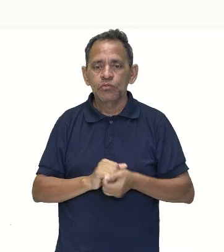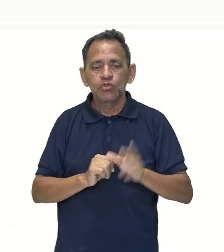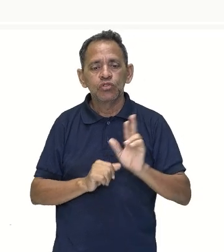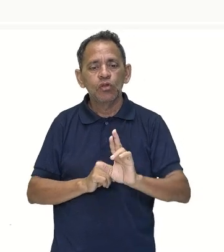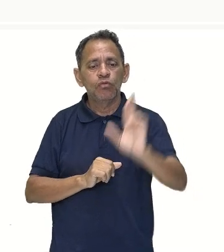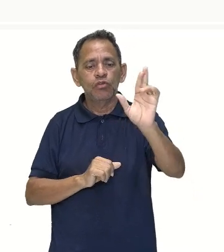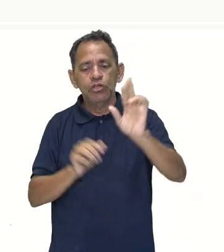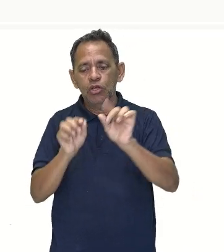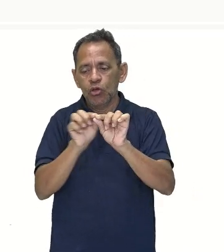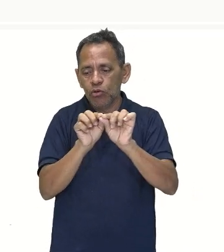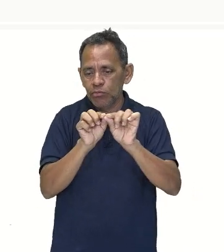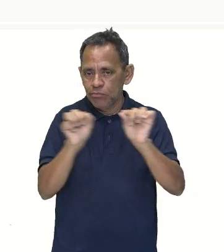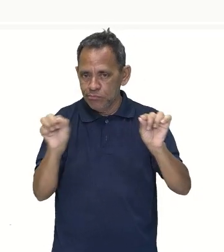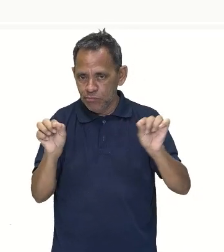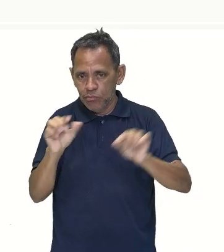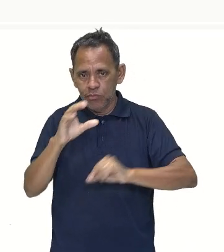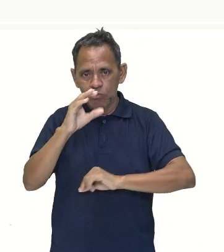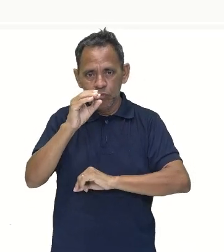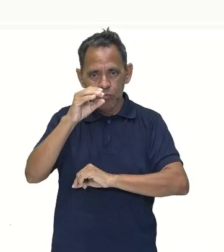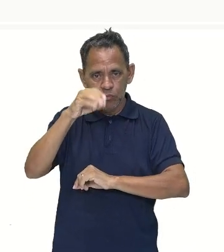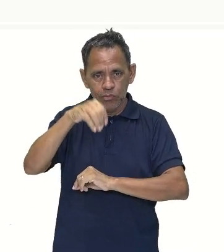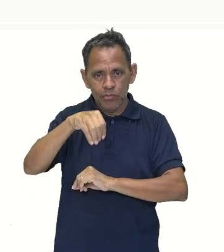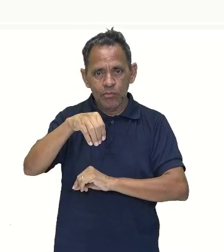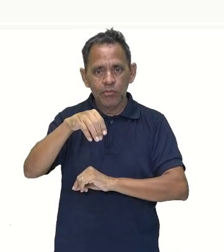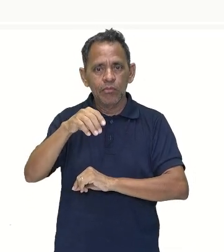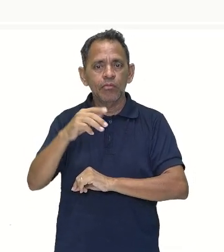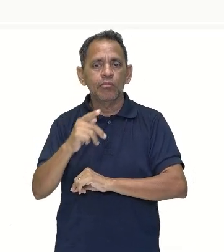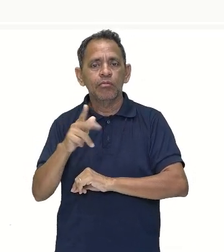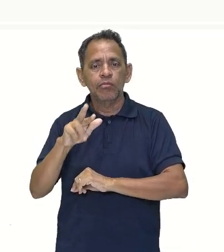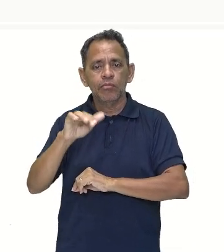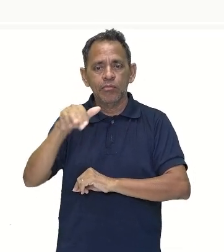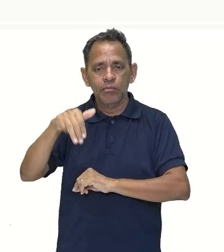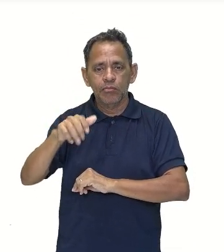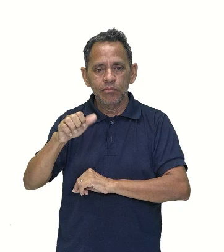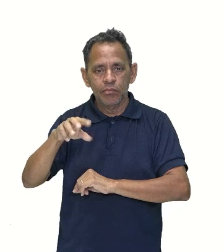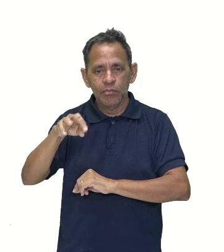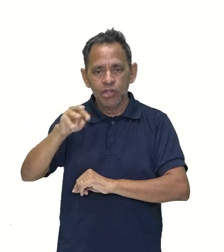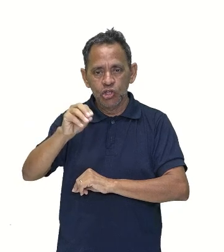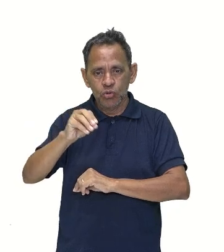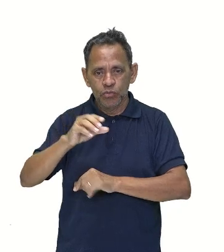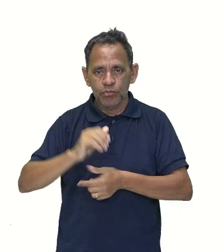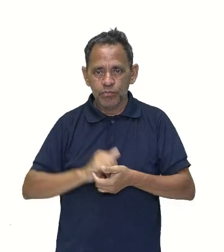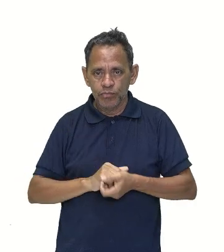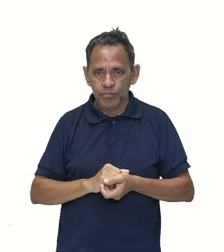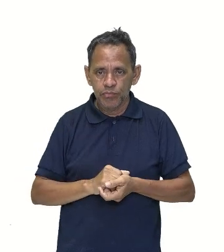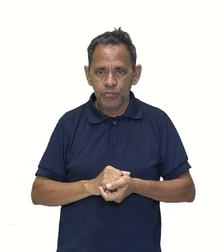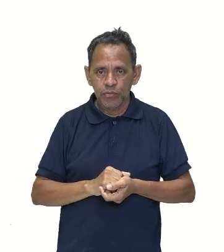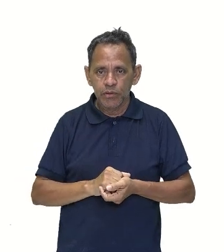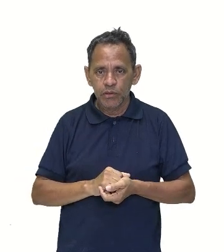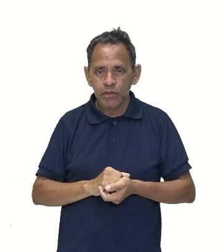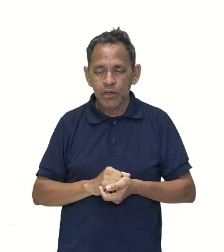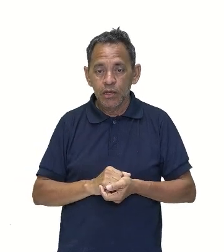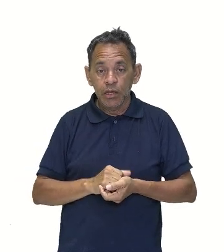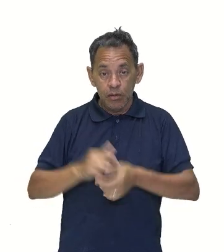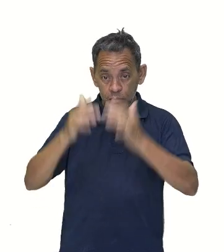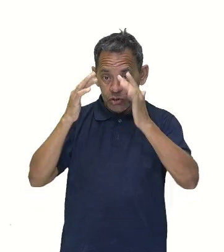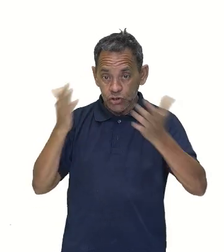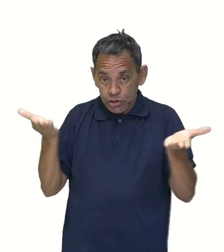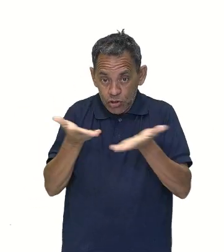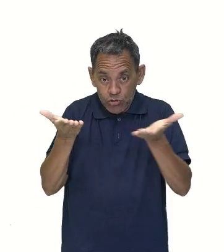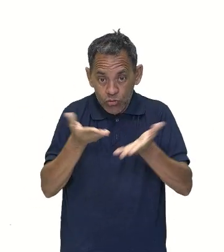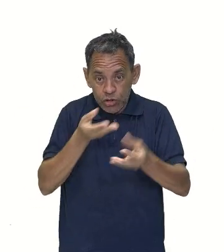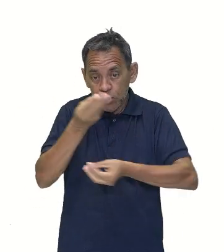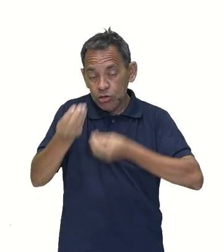comprimento, tá bom? É o comprimento da circunferência. Imagina só